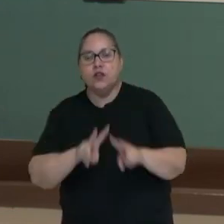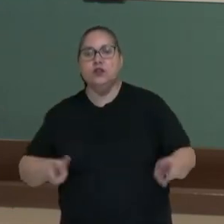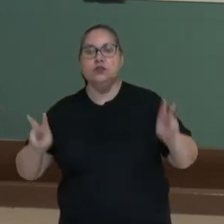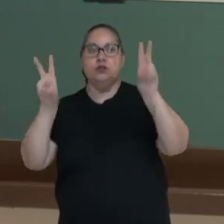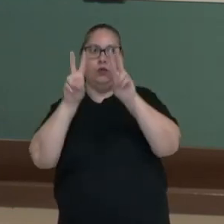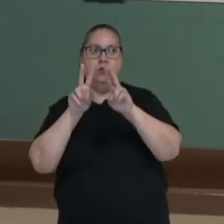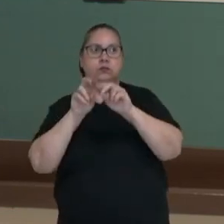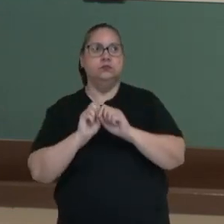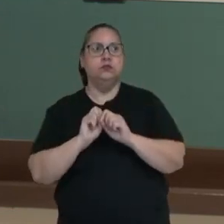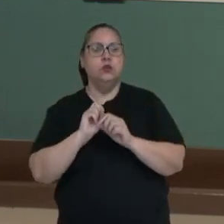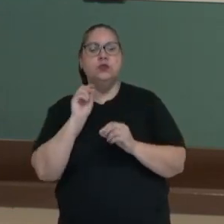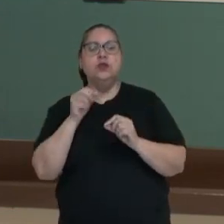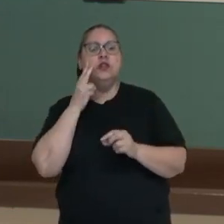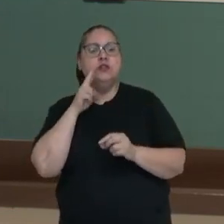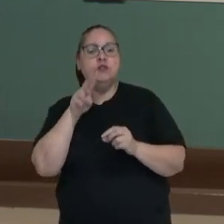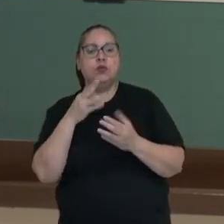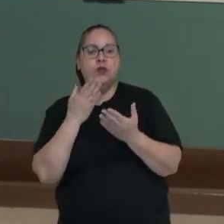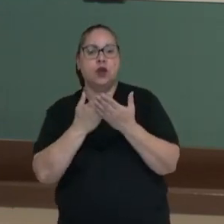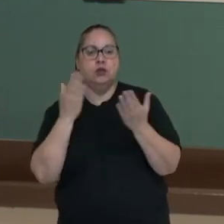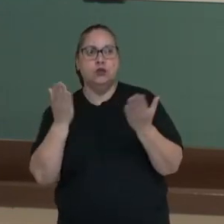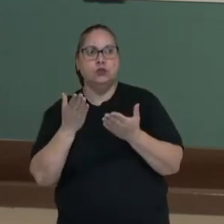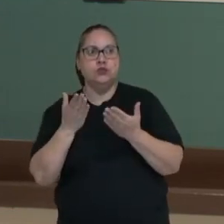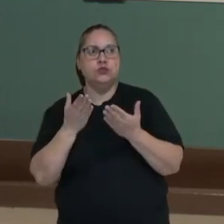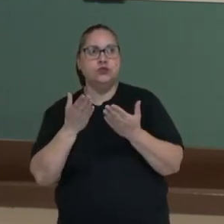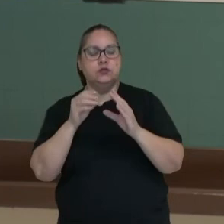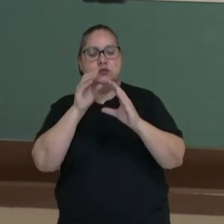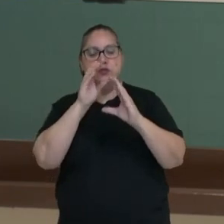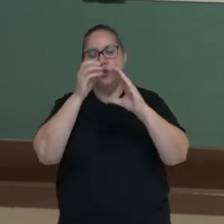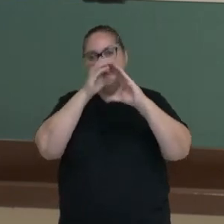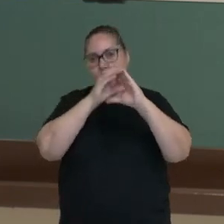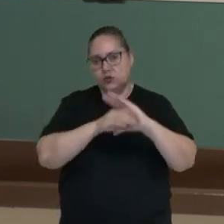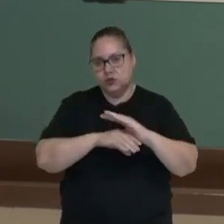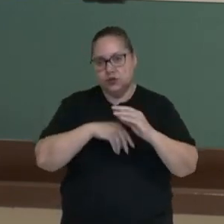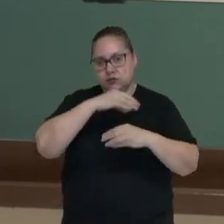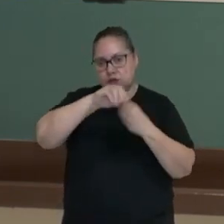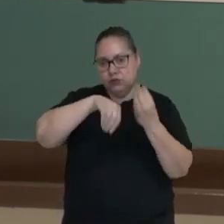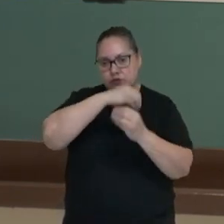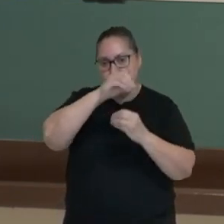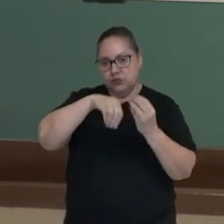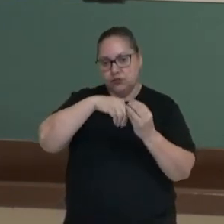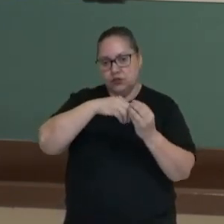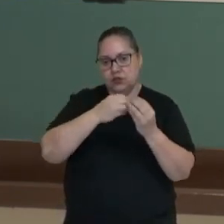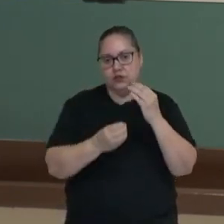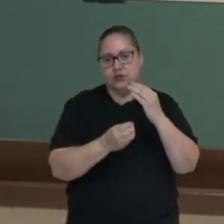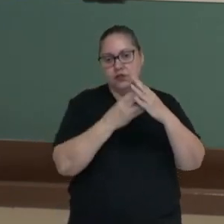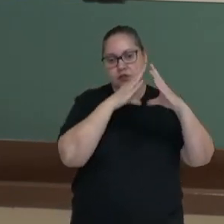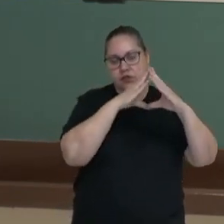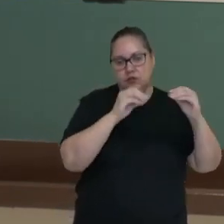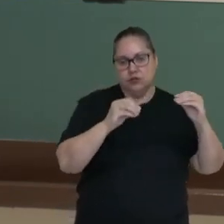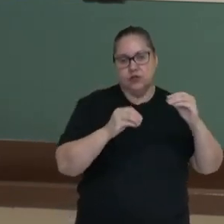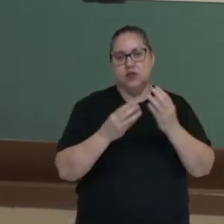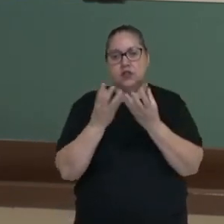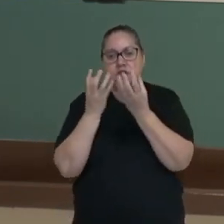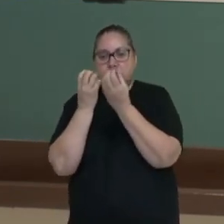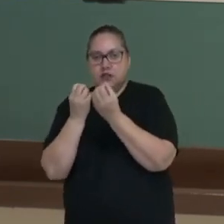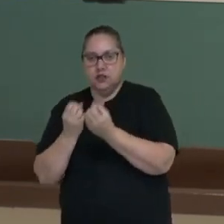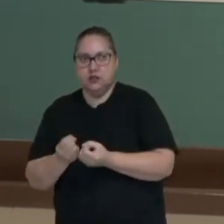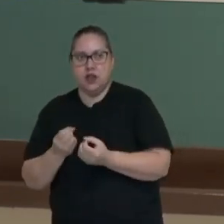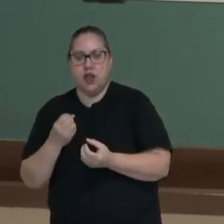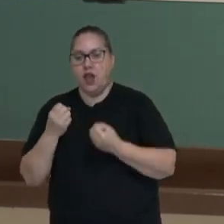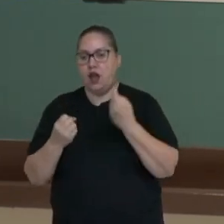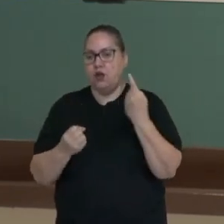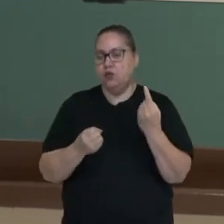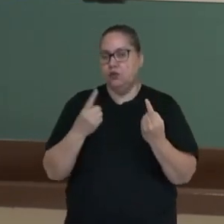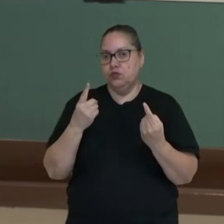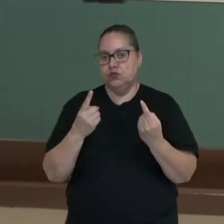visual. E o que vimos na aula? O conceito de mistura heterogênea e o conceito de densidade. Alguns elementos